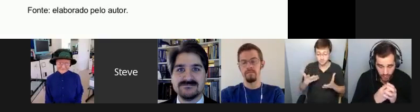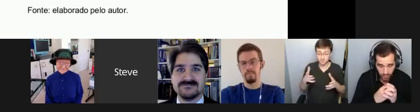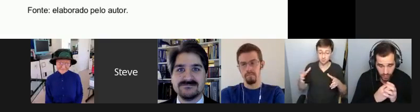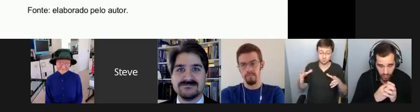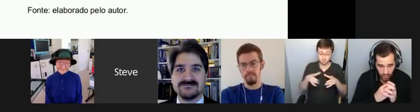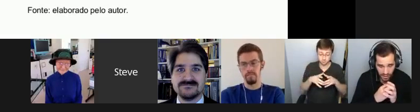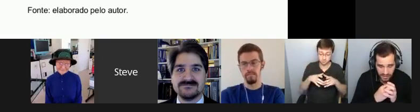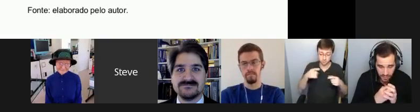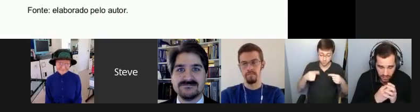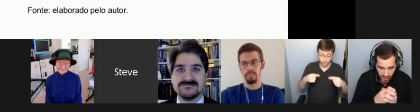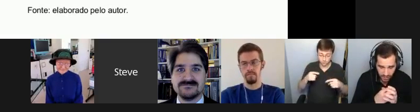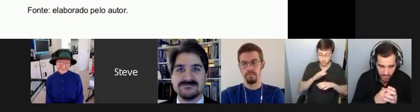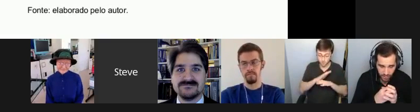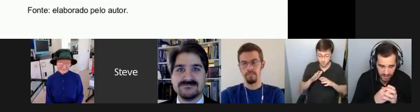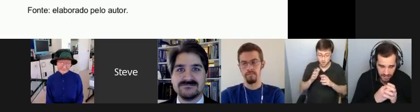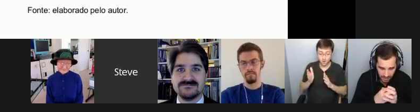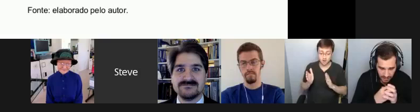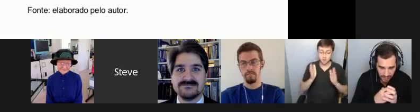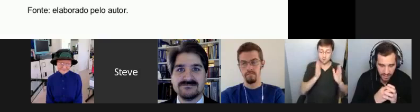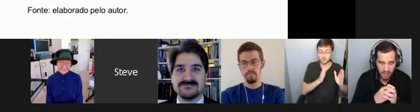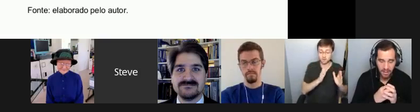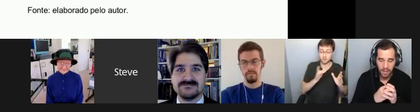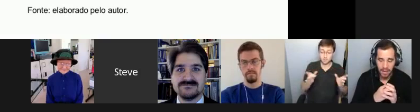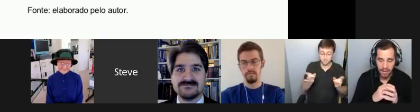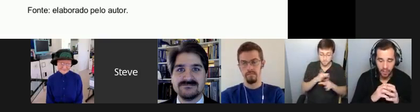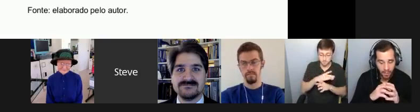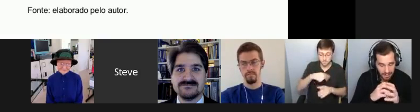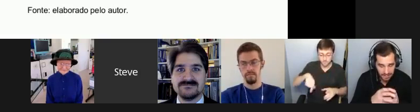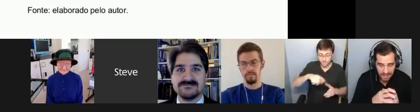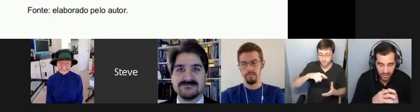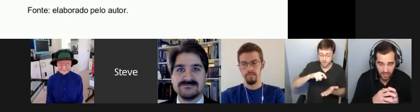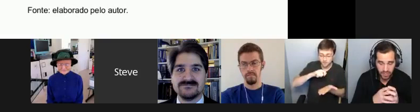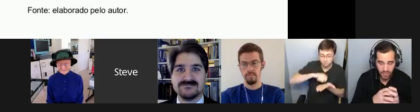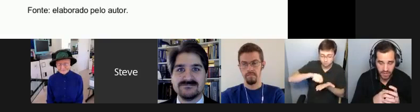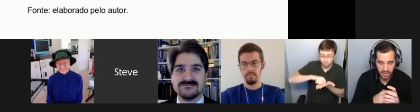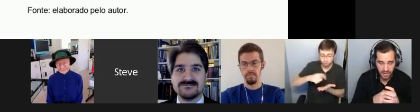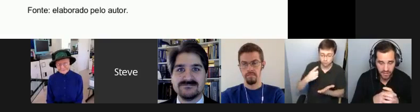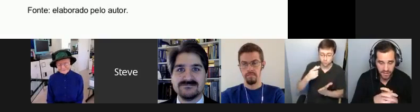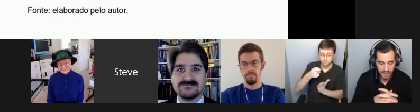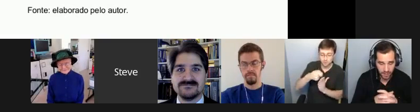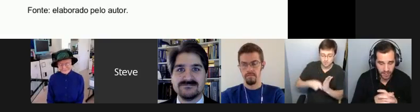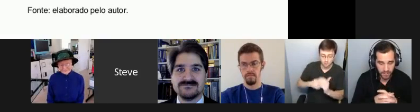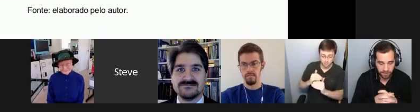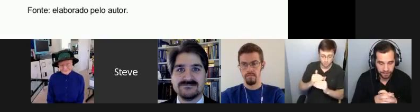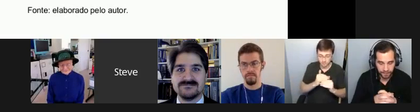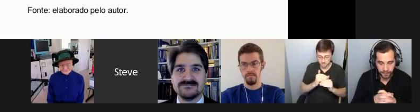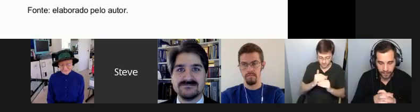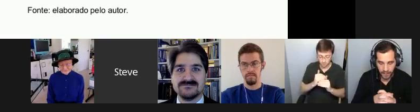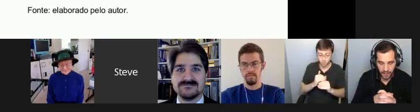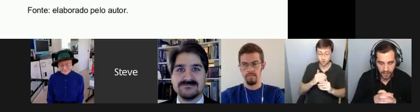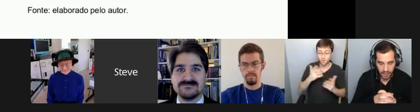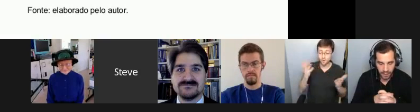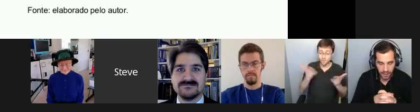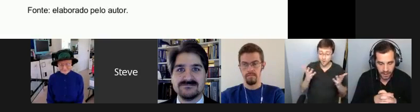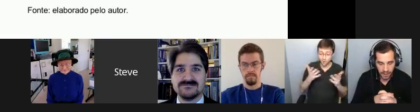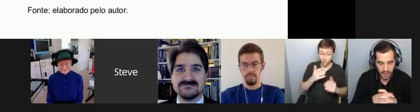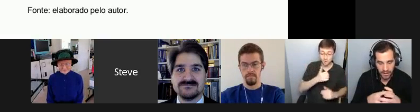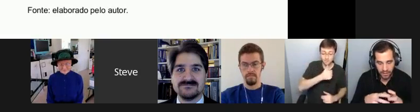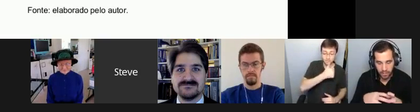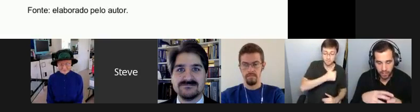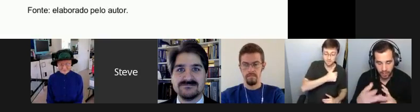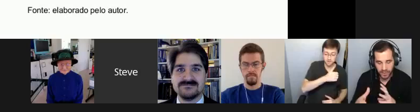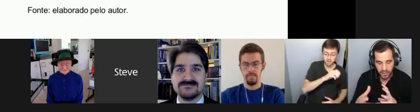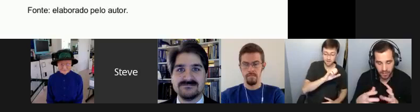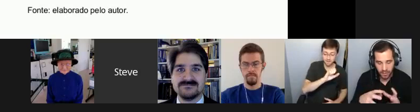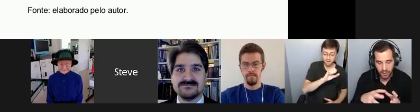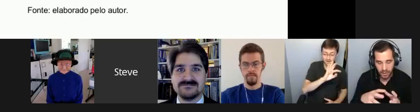grupo desses sujeitos de pesquisa, com base nas discussões que nós fizemos. E